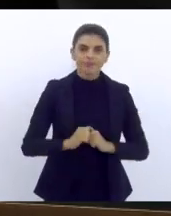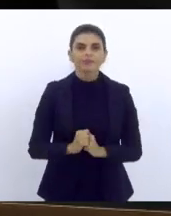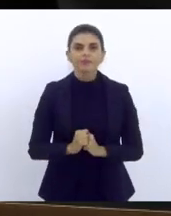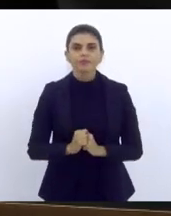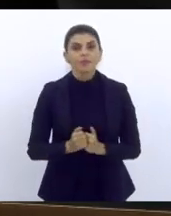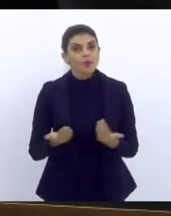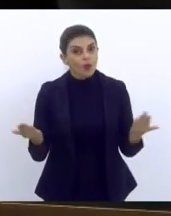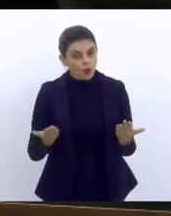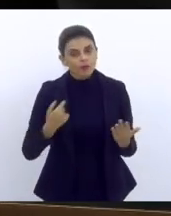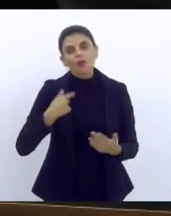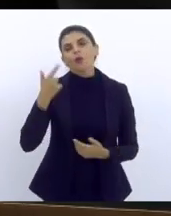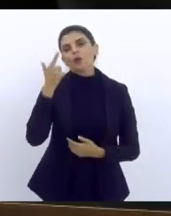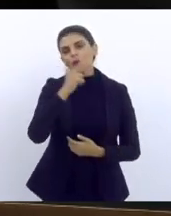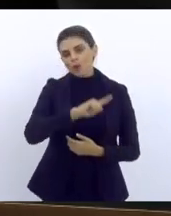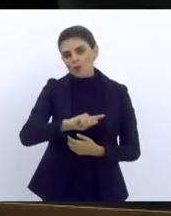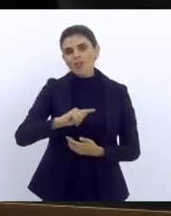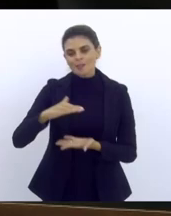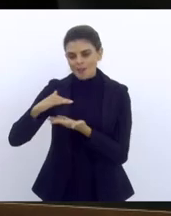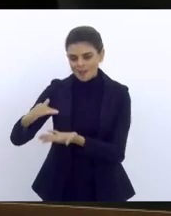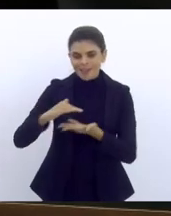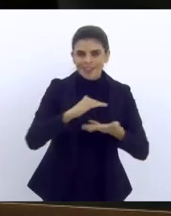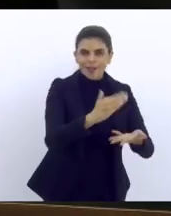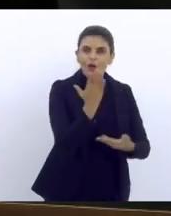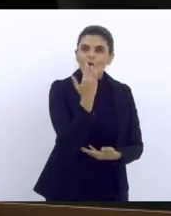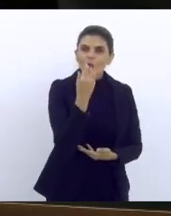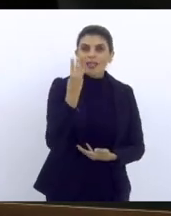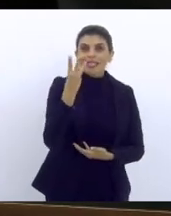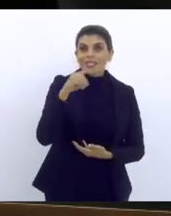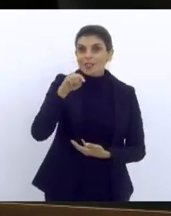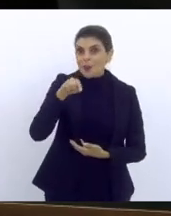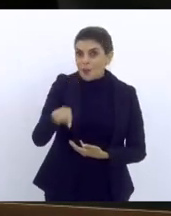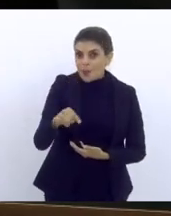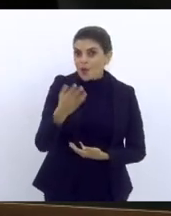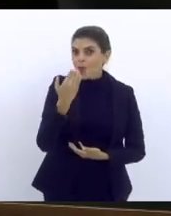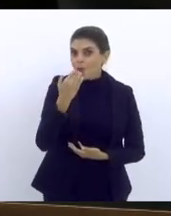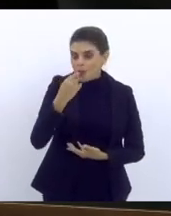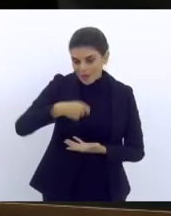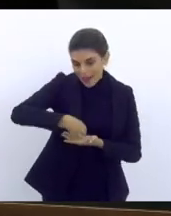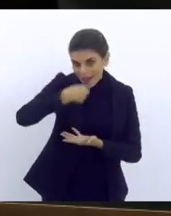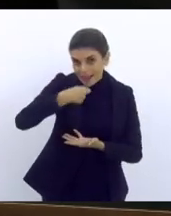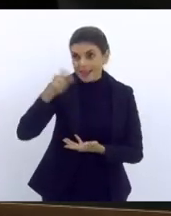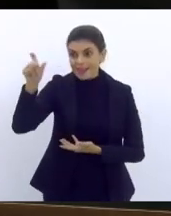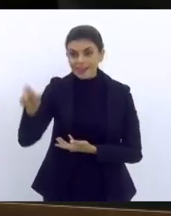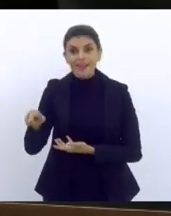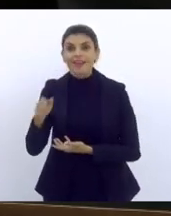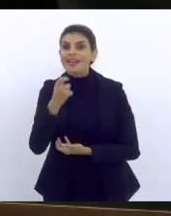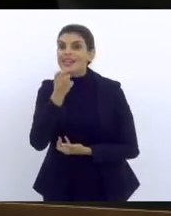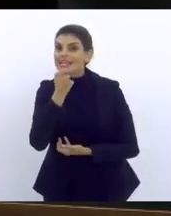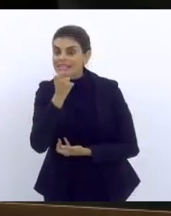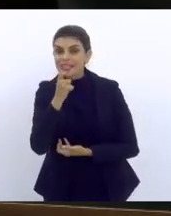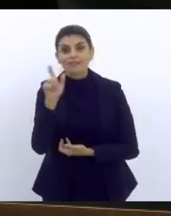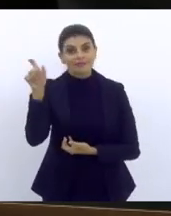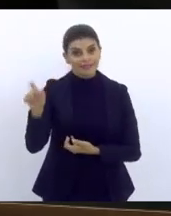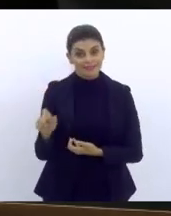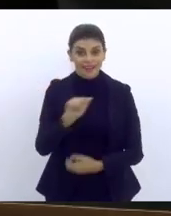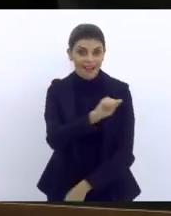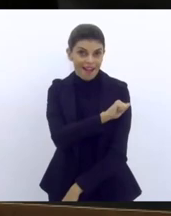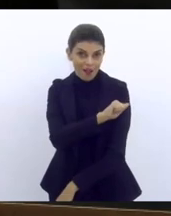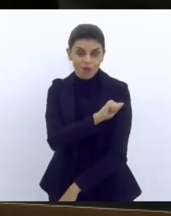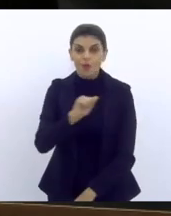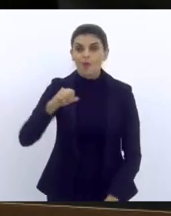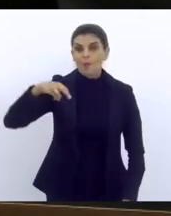Então, hoje eu consigo dar 3 mil pratos de comida, consigo dar inglês, tem aí ó, o nosso aluno Maico, que fala inglês